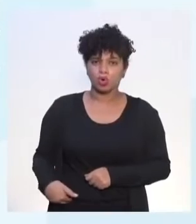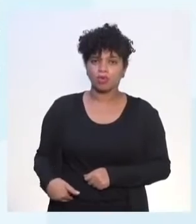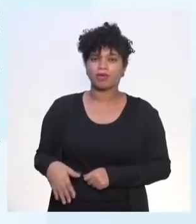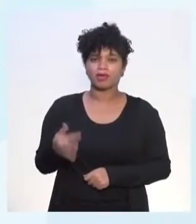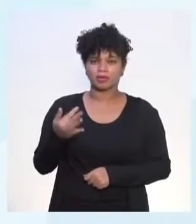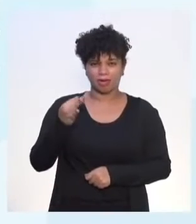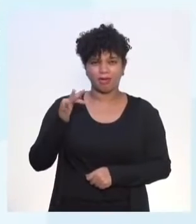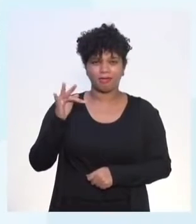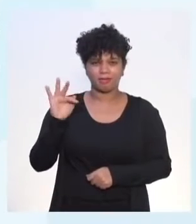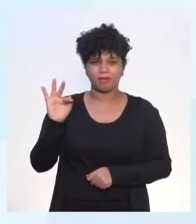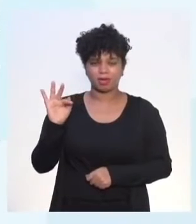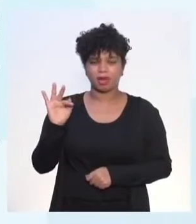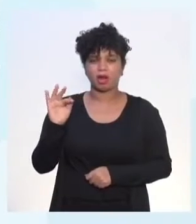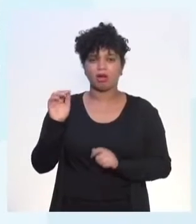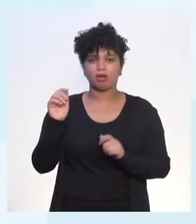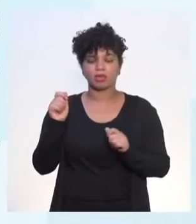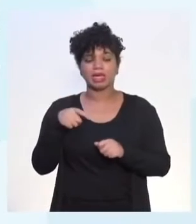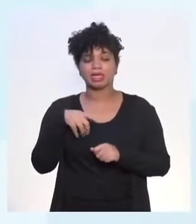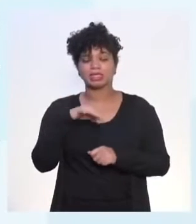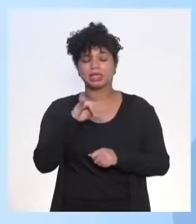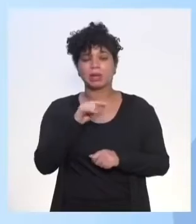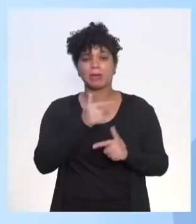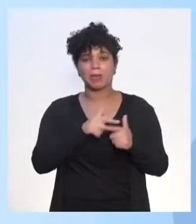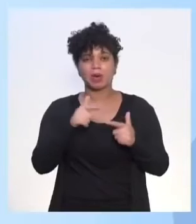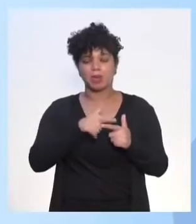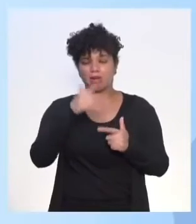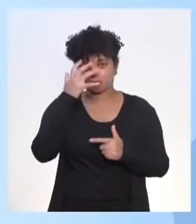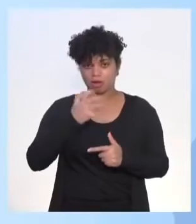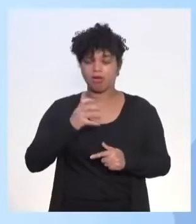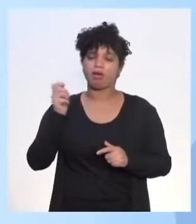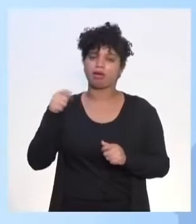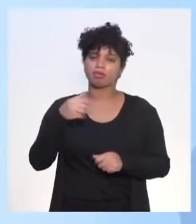aí ocorresse no estado. Então,